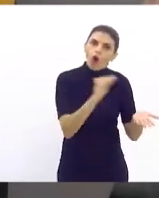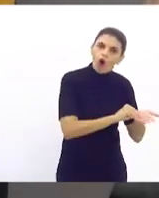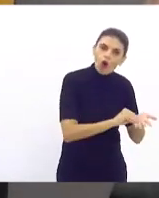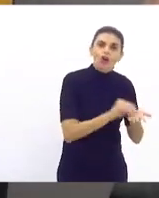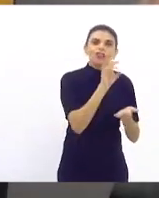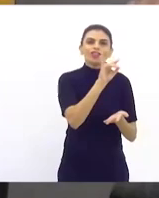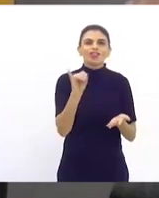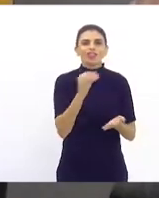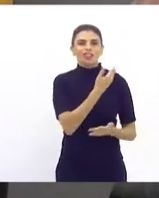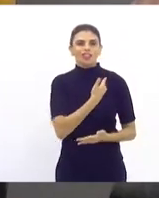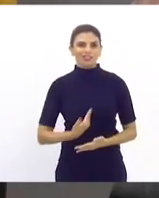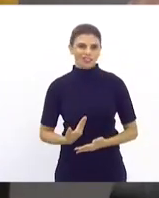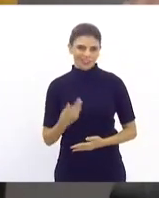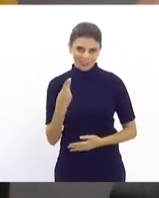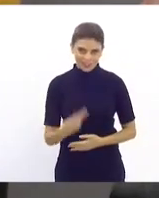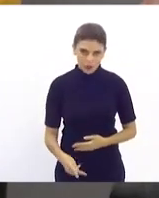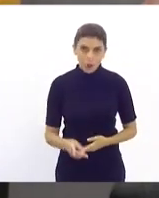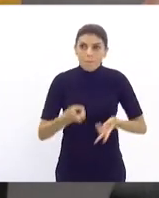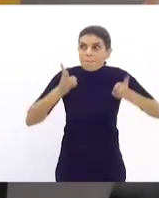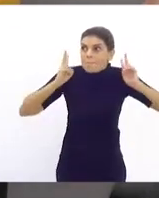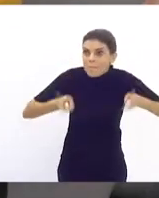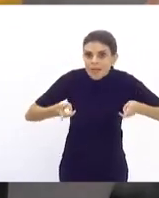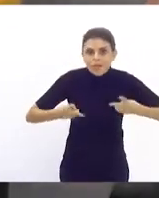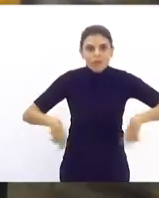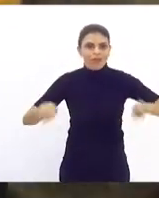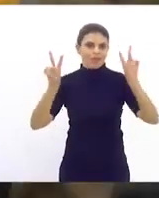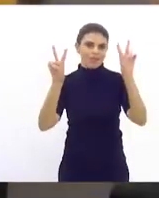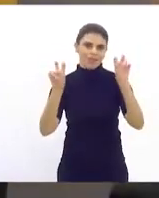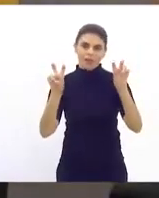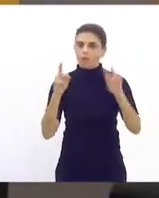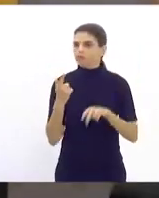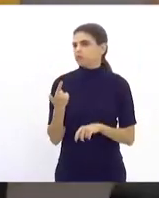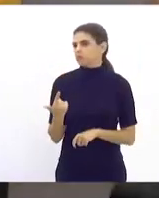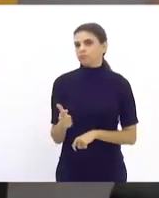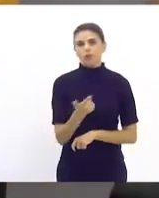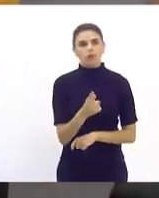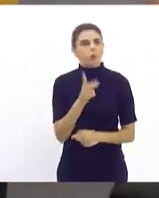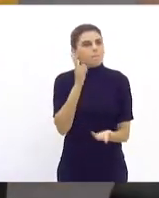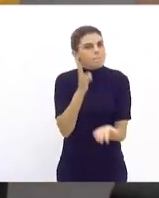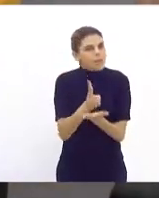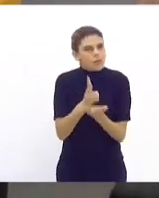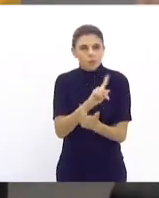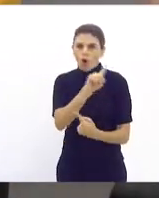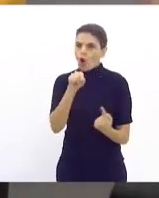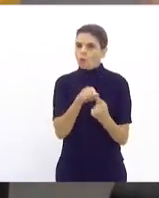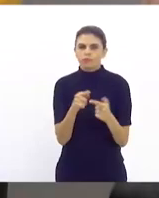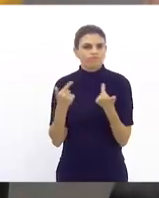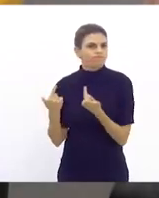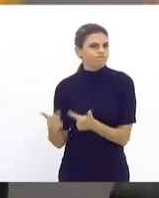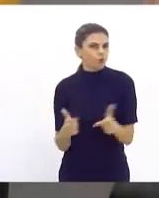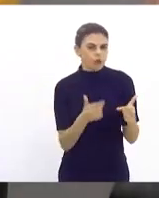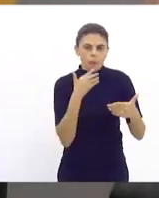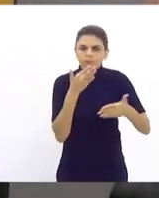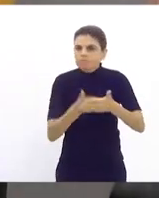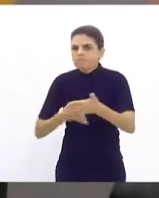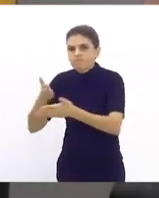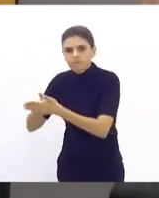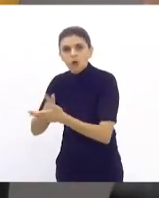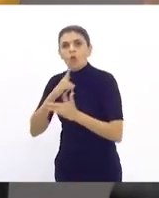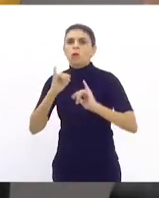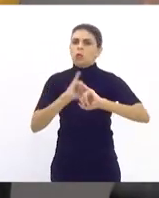Estado. Então, apesar de falar do mesmo tema, não tem o mesmo objetivo. Perfeito. É mais restrito. Um é